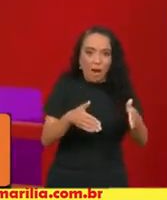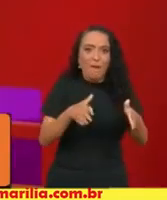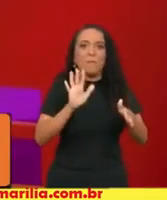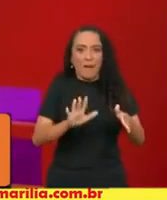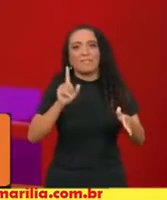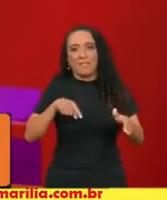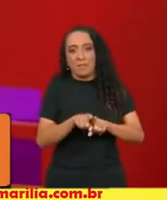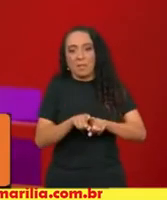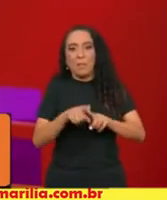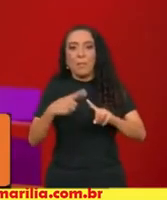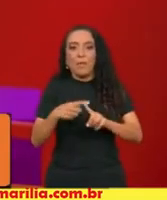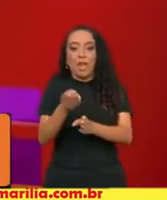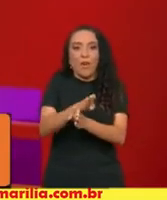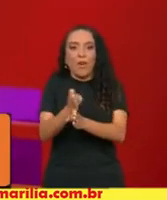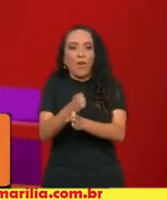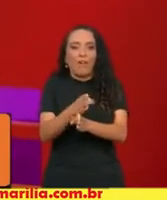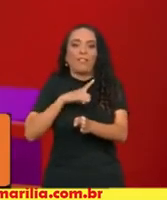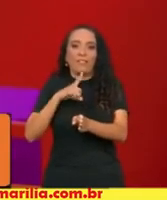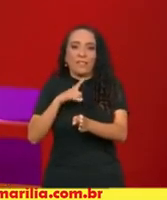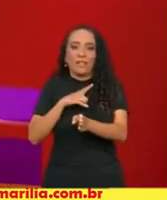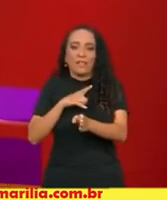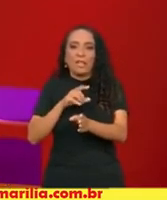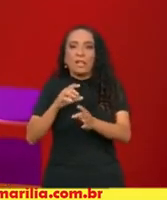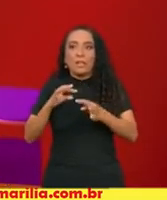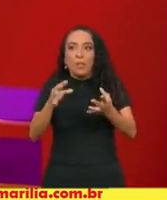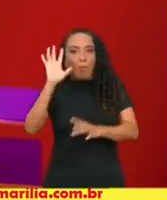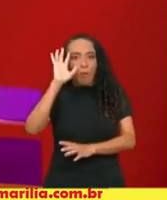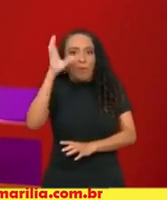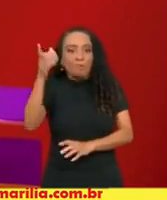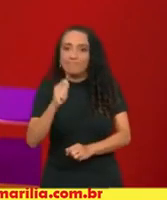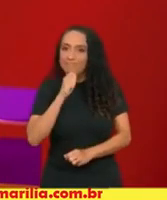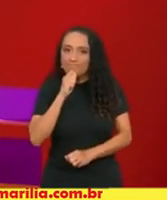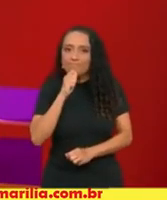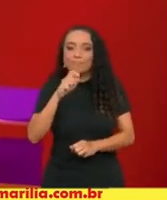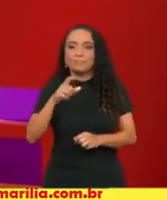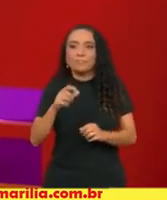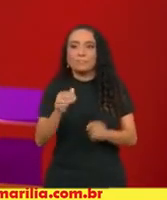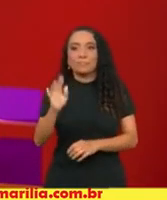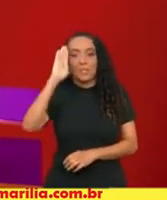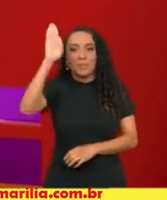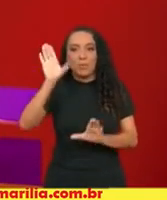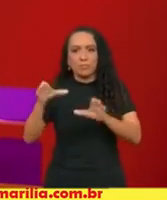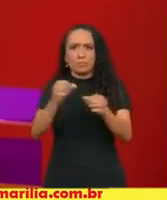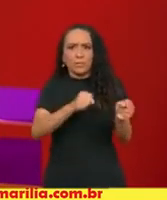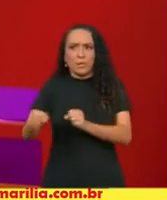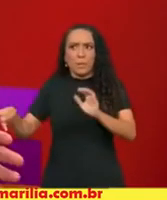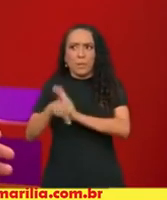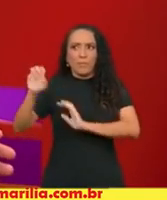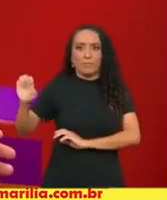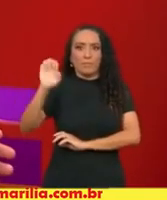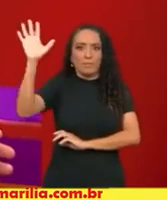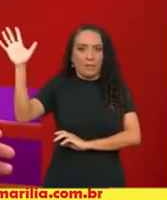assim é alvo, porque há fronteiras não inteiramente resolvidas, né, justamente com potências imperialistas europeias. Questão